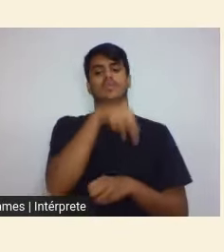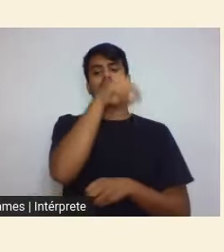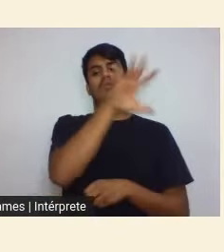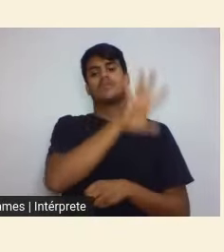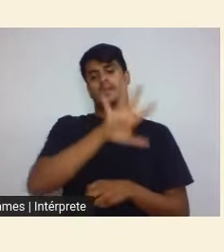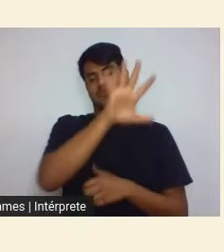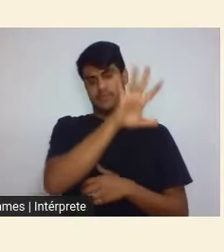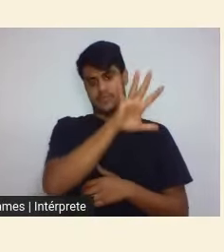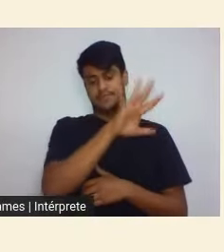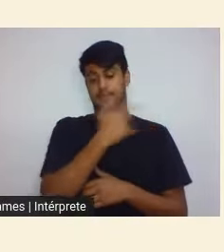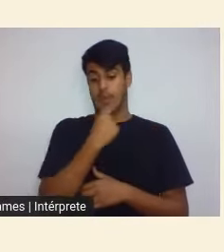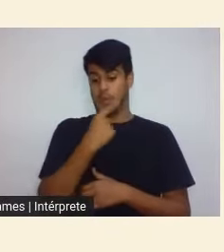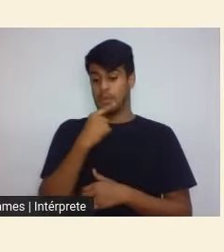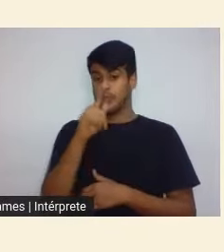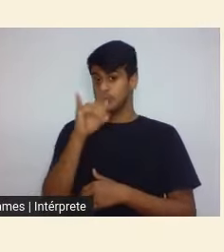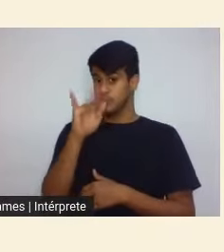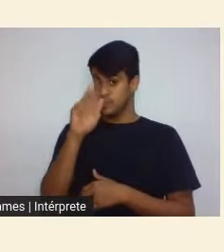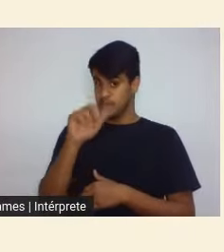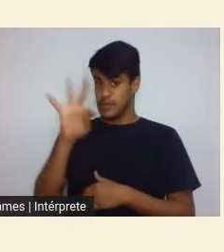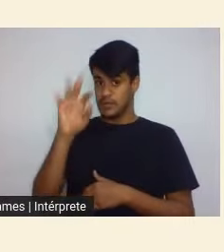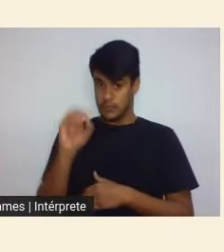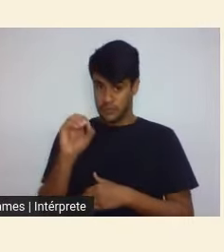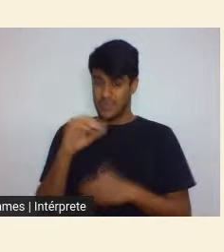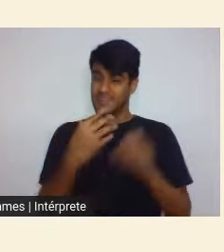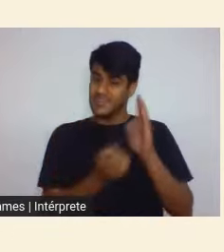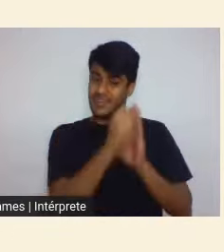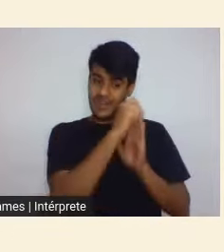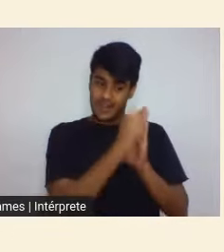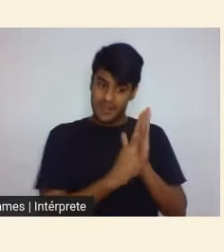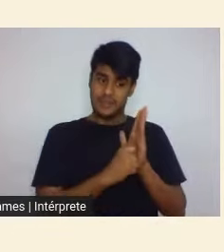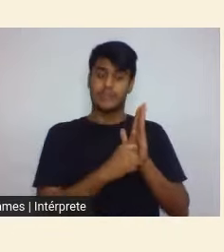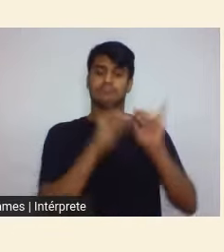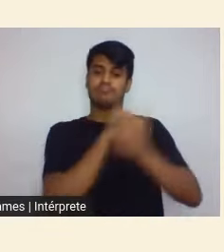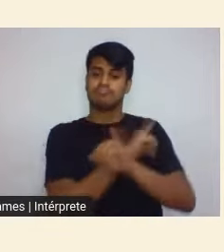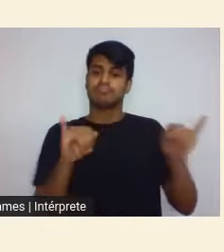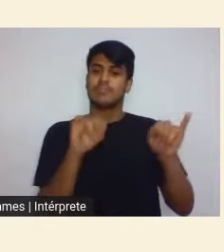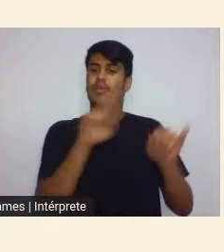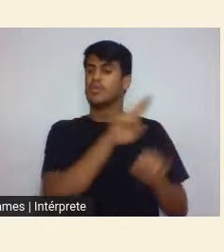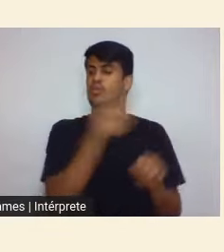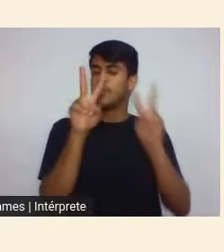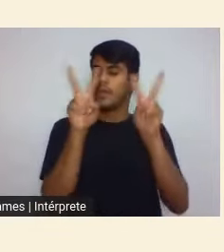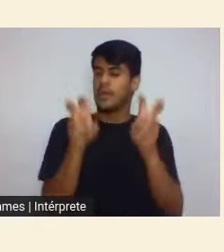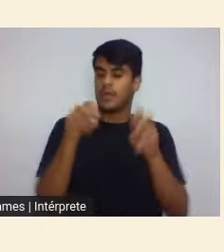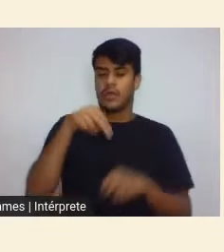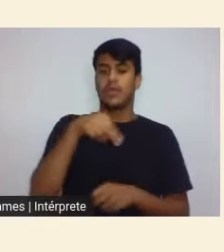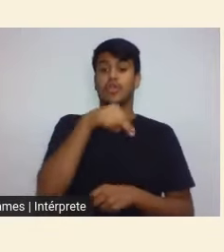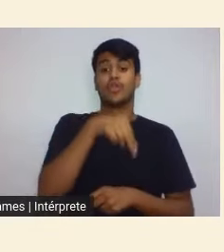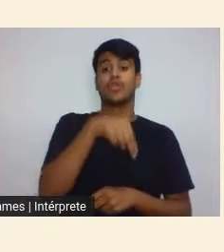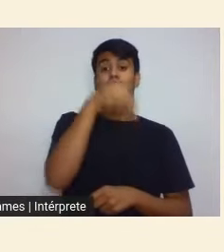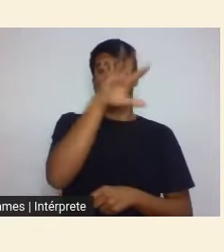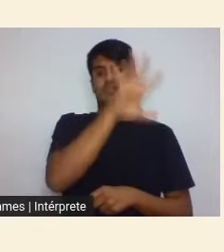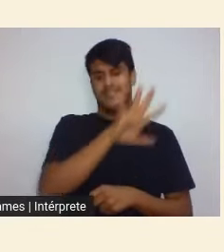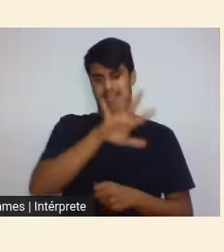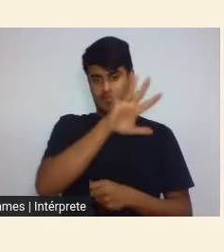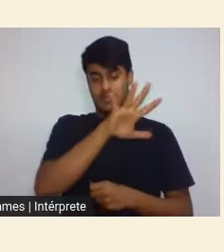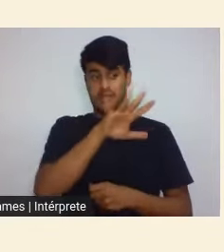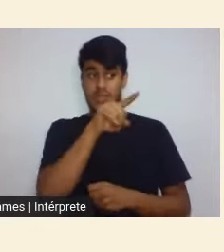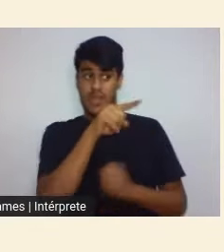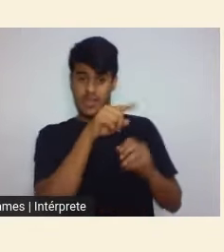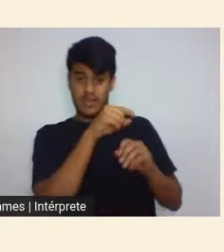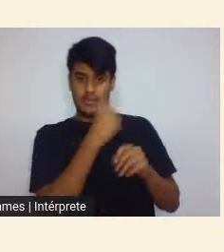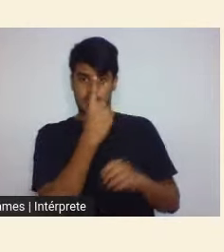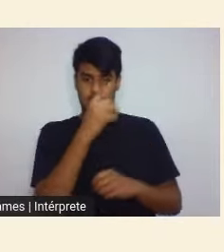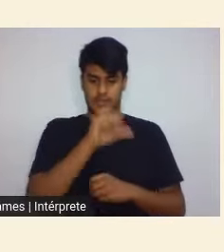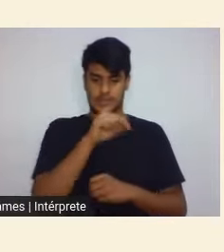Gilberto Freire escreve o livro Nordeste, publicado em 1937, né, que é, de uma certa forma,